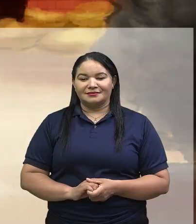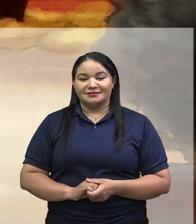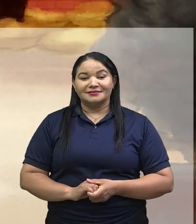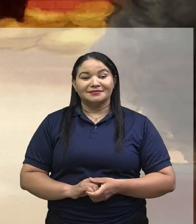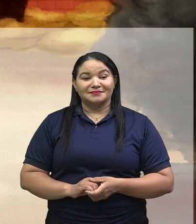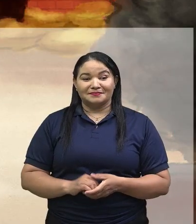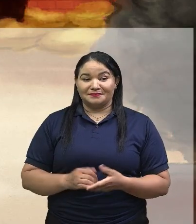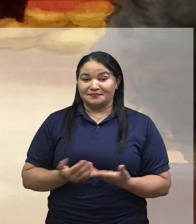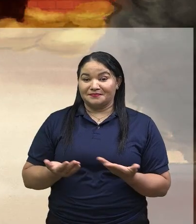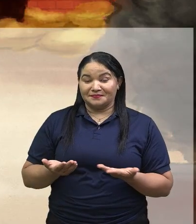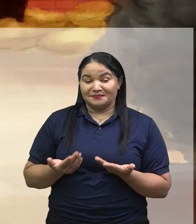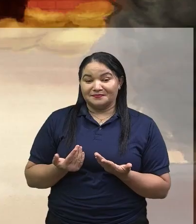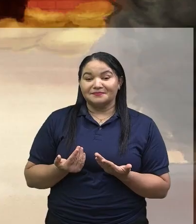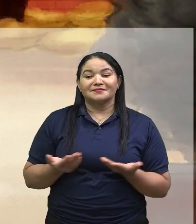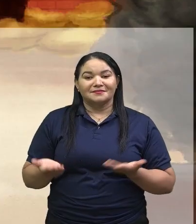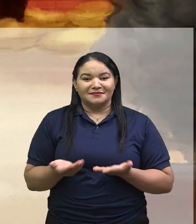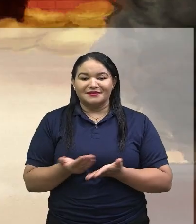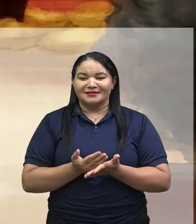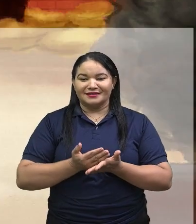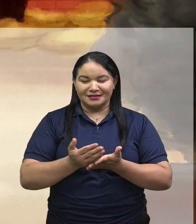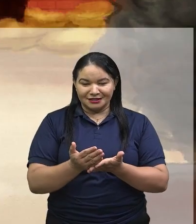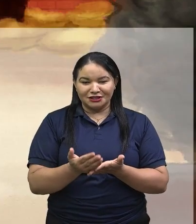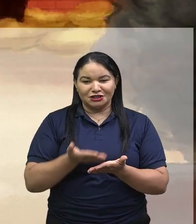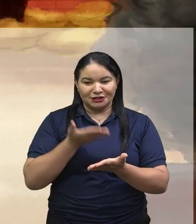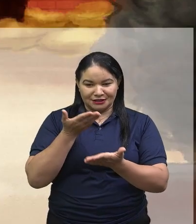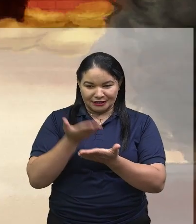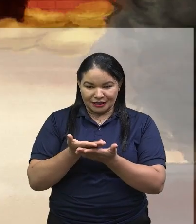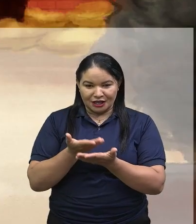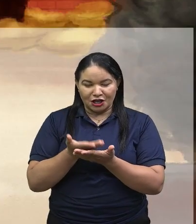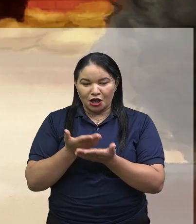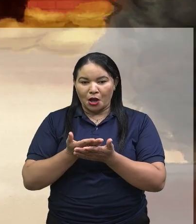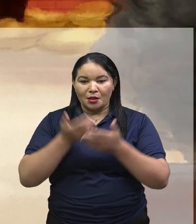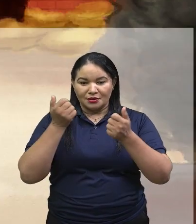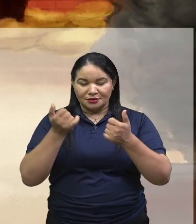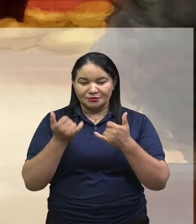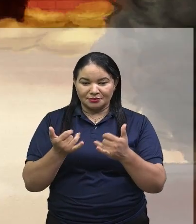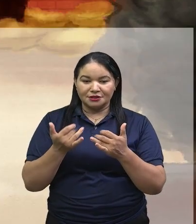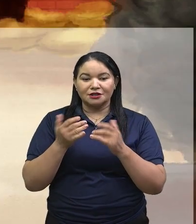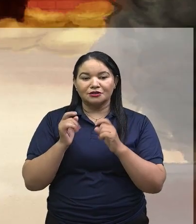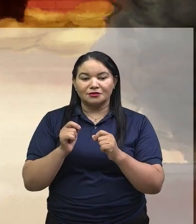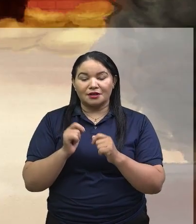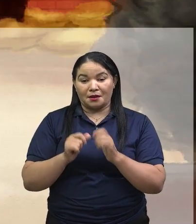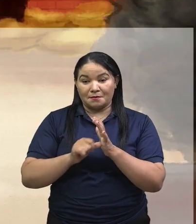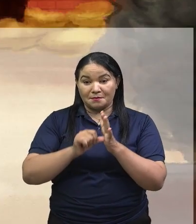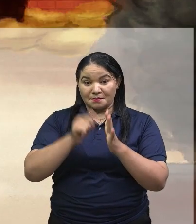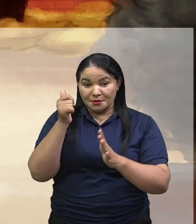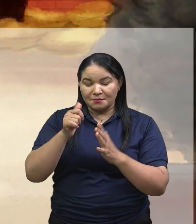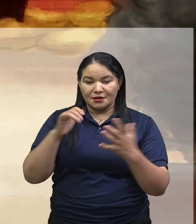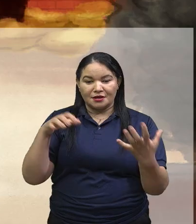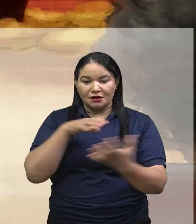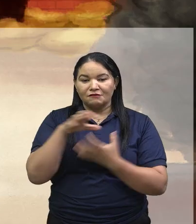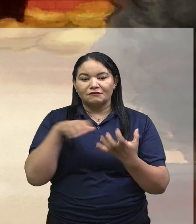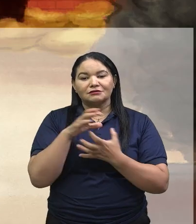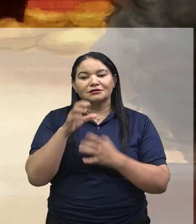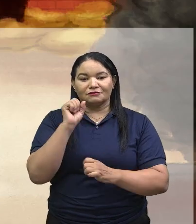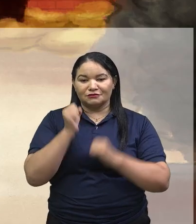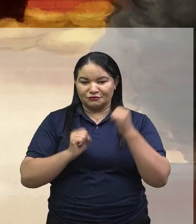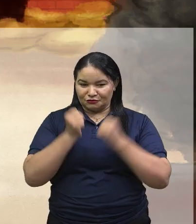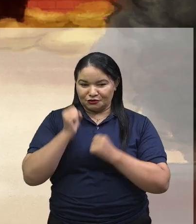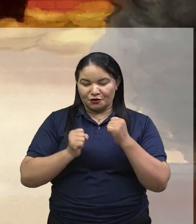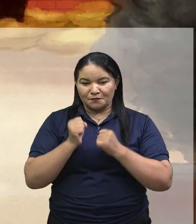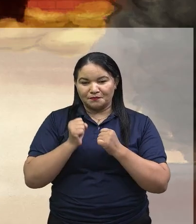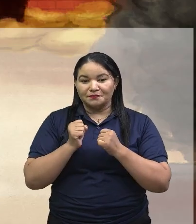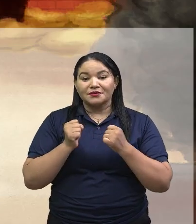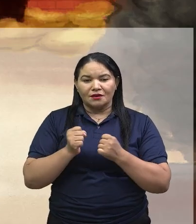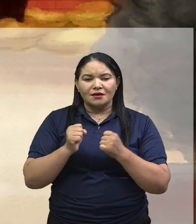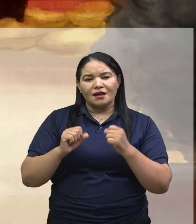E olha só, iniciaremos a nossa aula falando sobre a primeira Revolução Industrial. Bom,